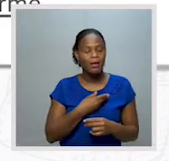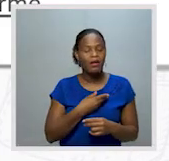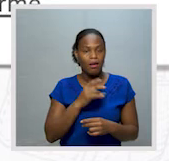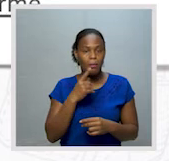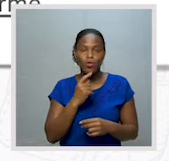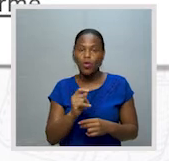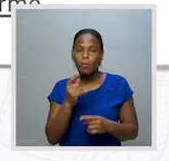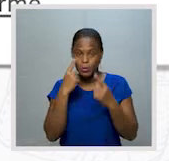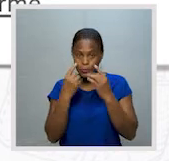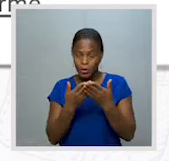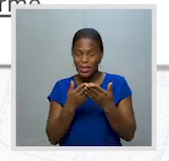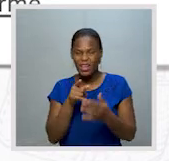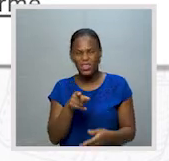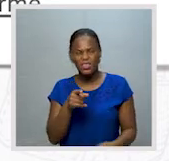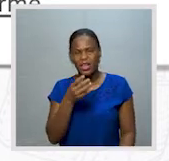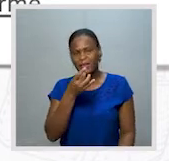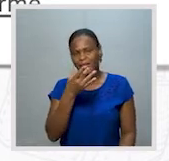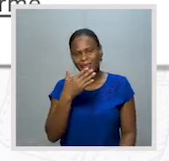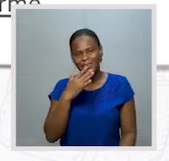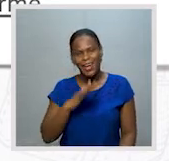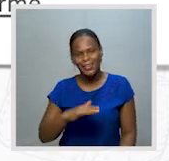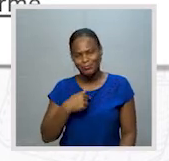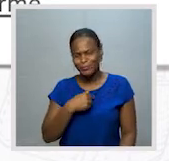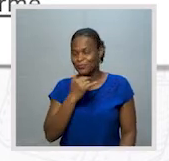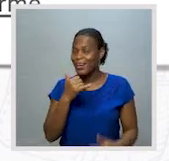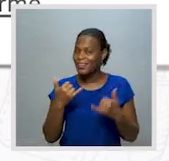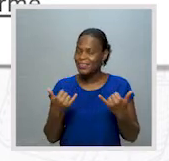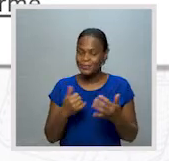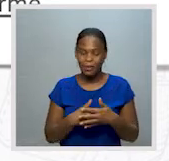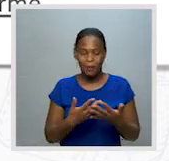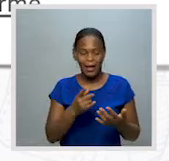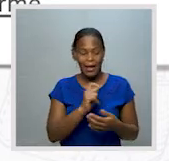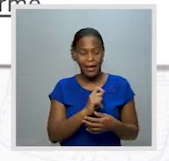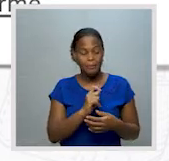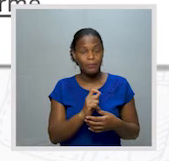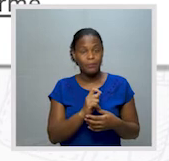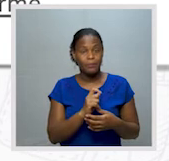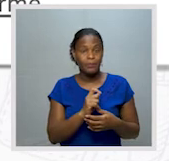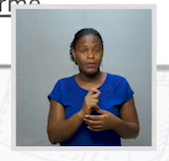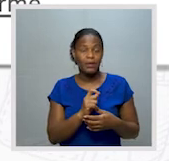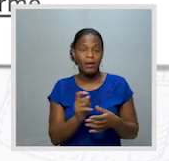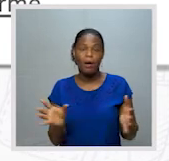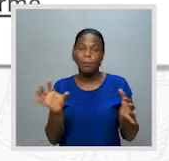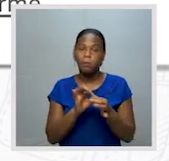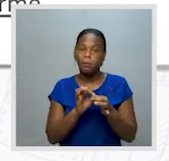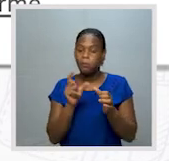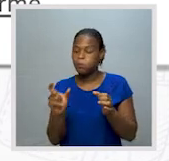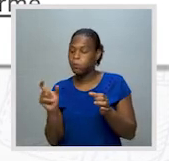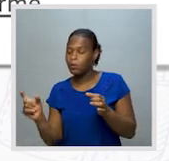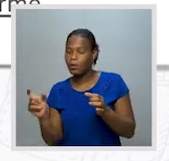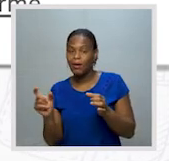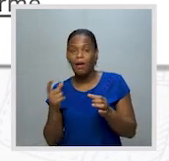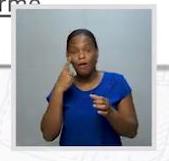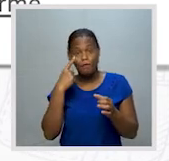Isso me deixa muito feliz. A linha E, preposição em, portanto, seguida do verbo